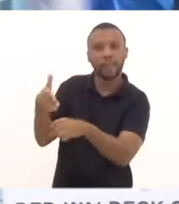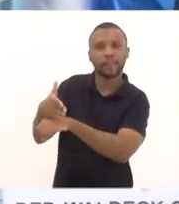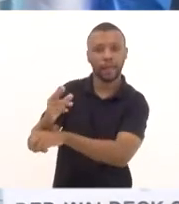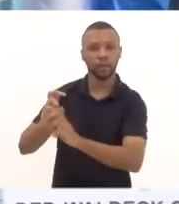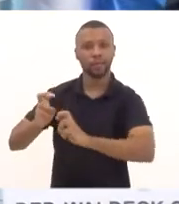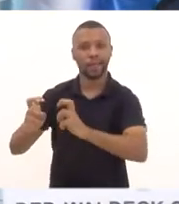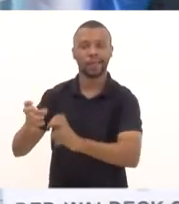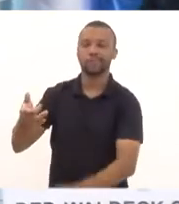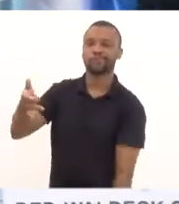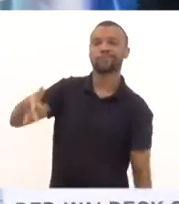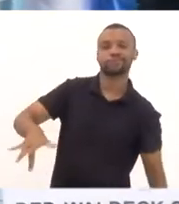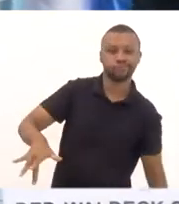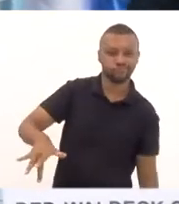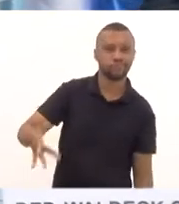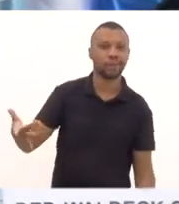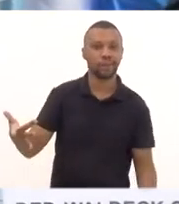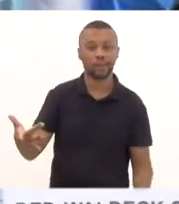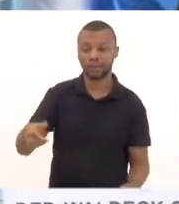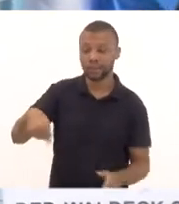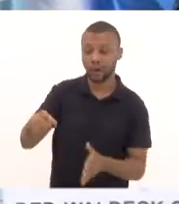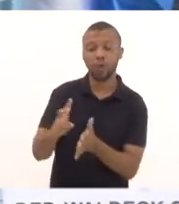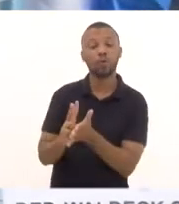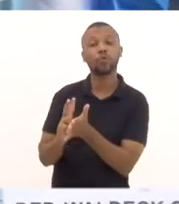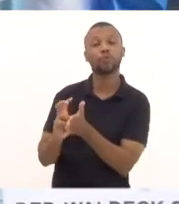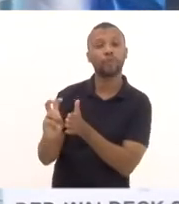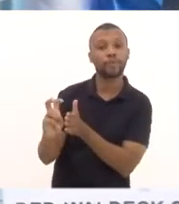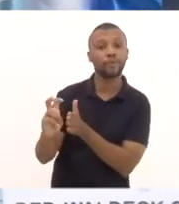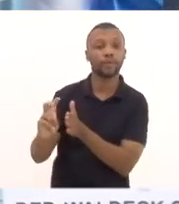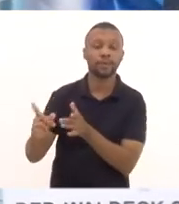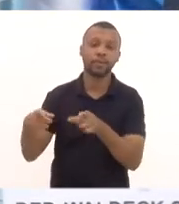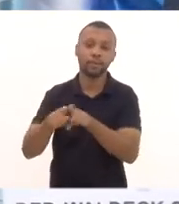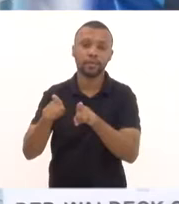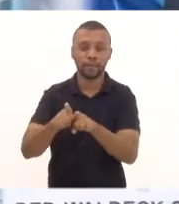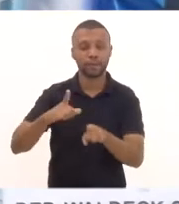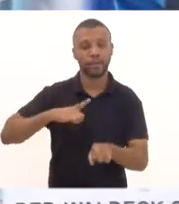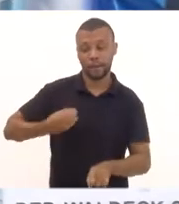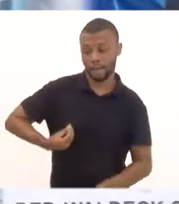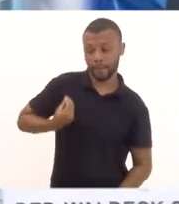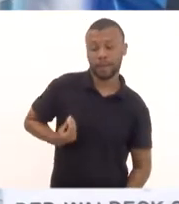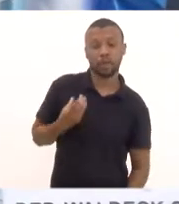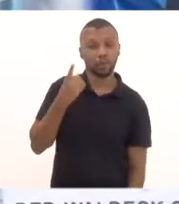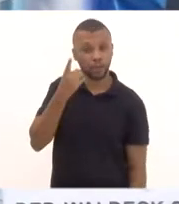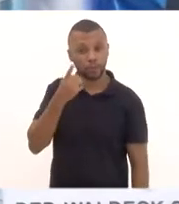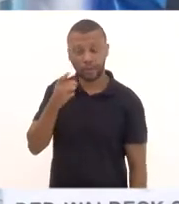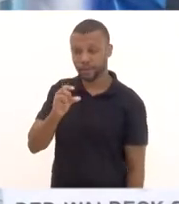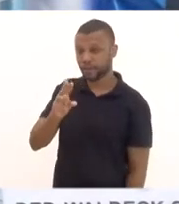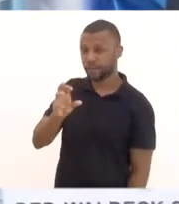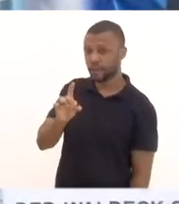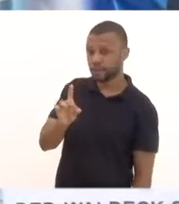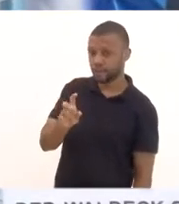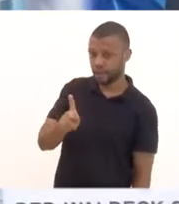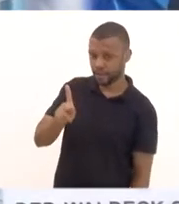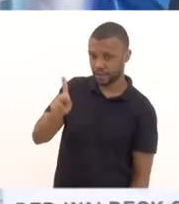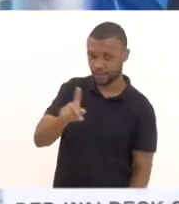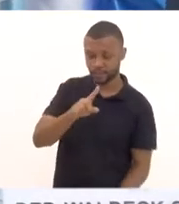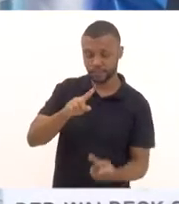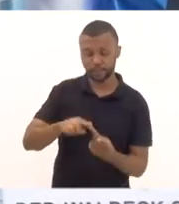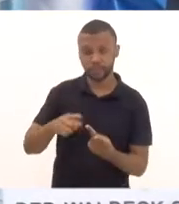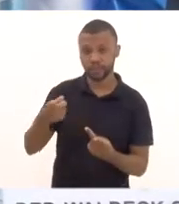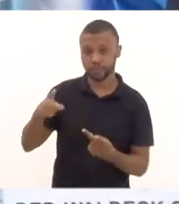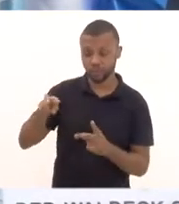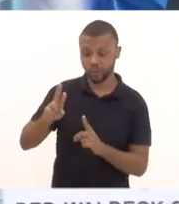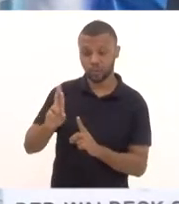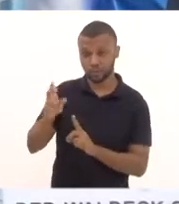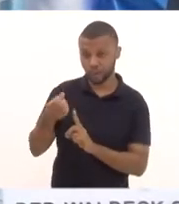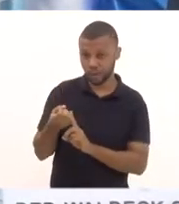do Estado de Janeiro SuperVia e contando com a presença dos deputados Deputado waldeck Carneiro o meu lado aqui que a nossa